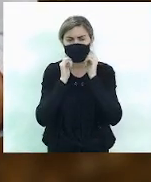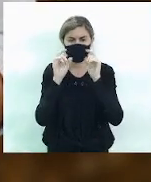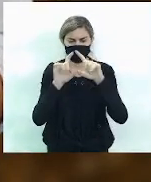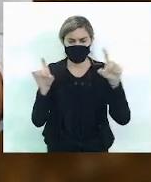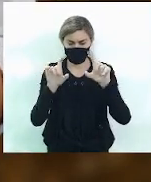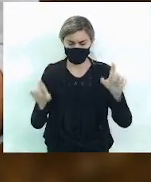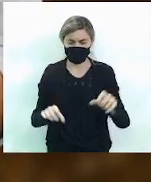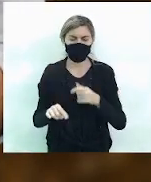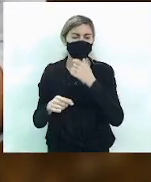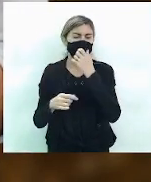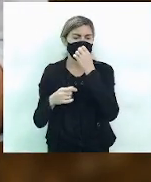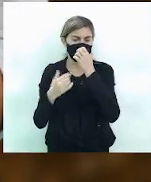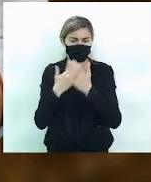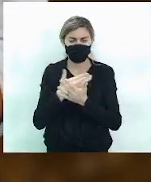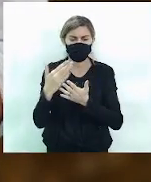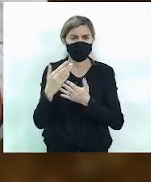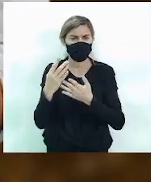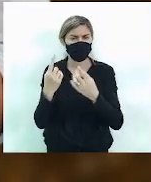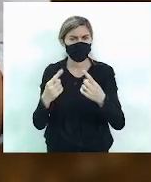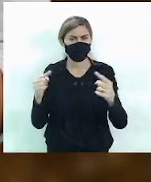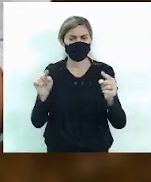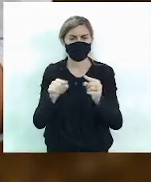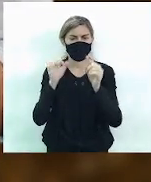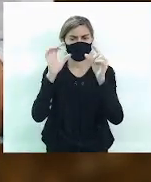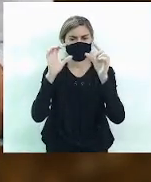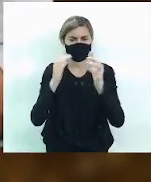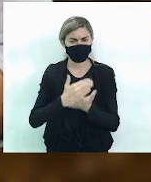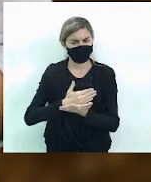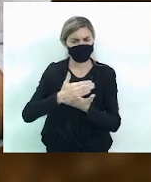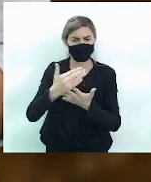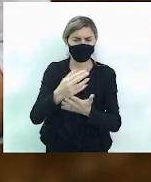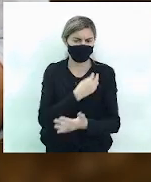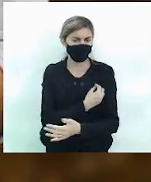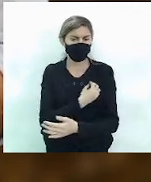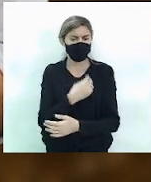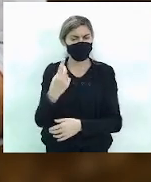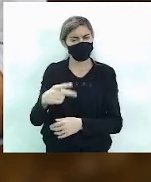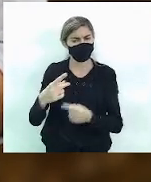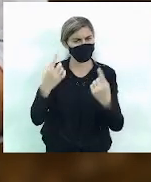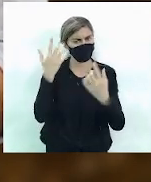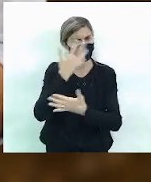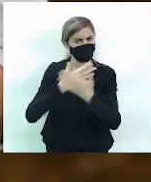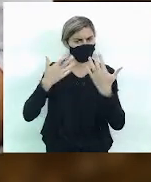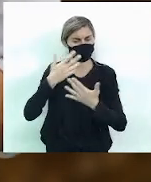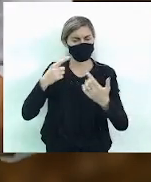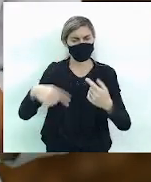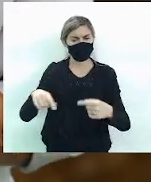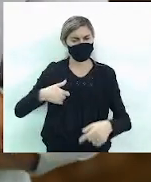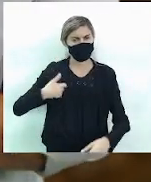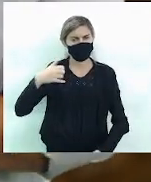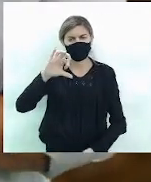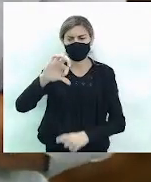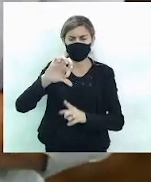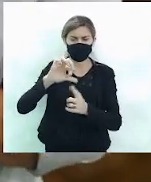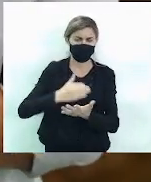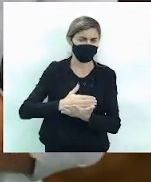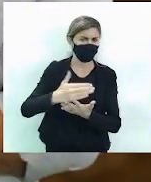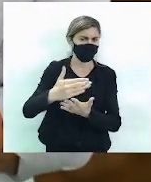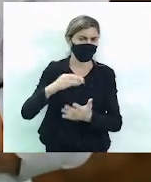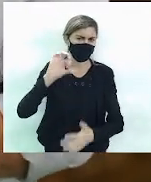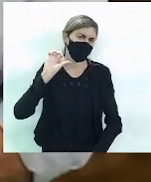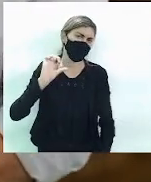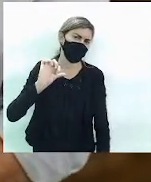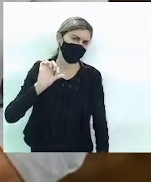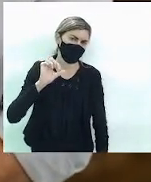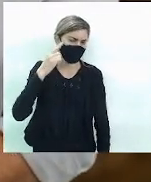Versos, e começou praticamente... Vamos dizer assim, o início da vida musical mesmo foi aos 9 anos. Foi coisa aos 9